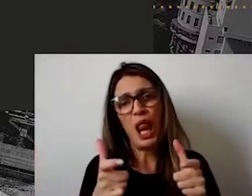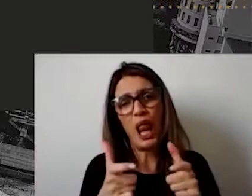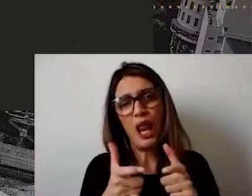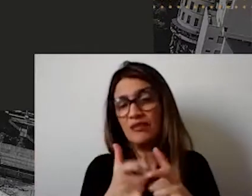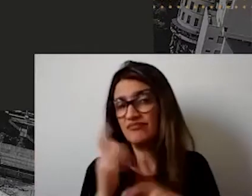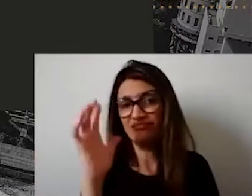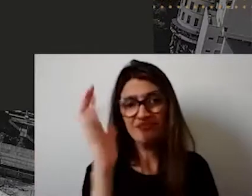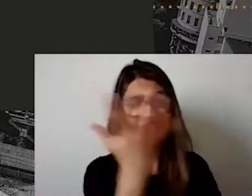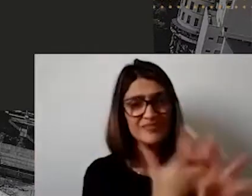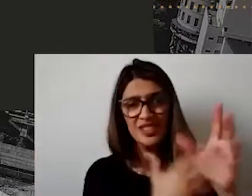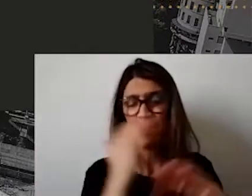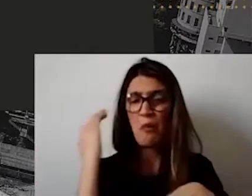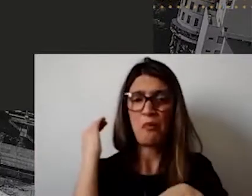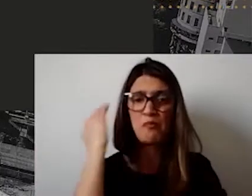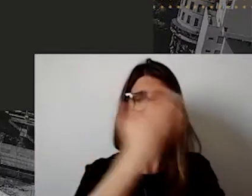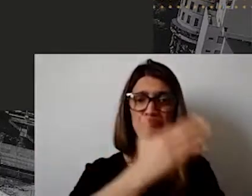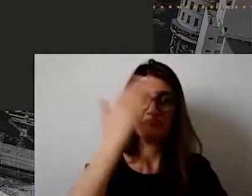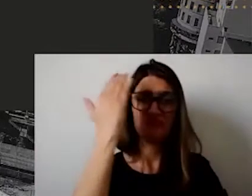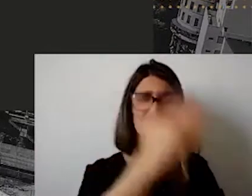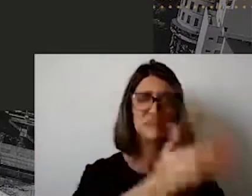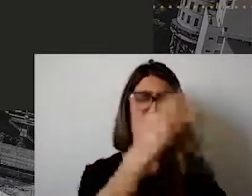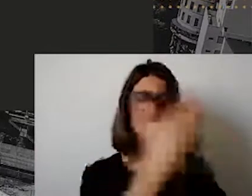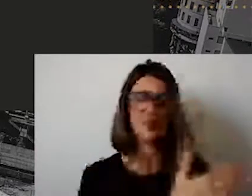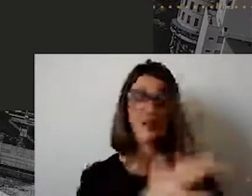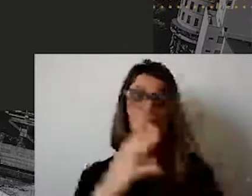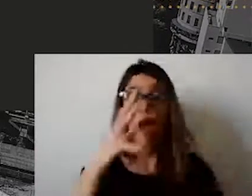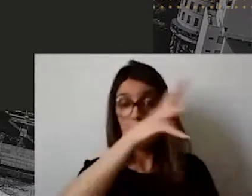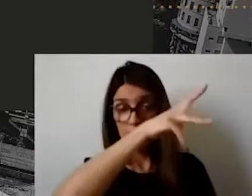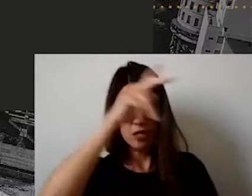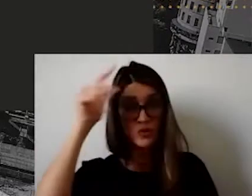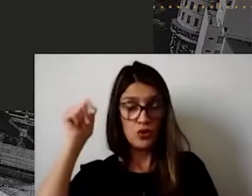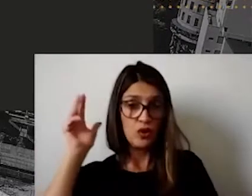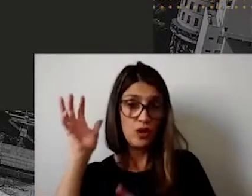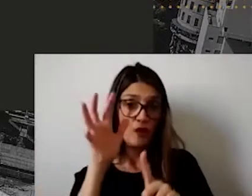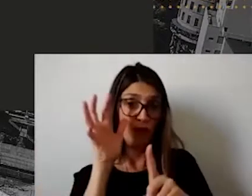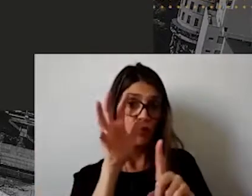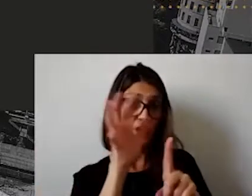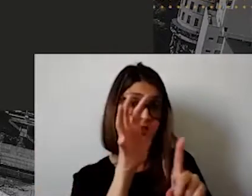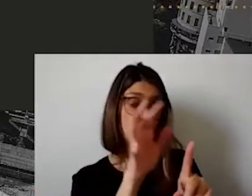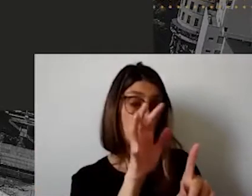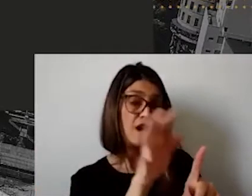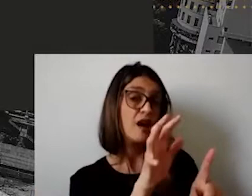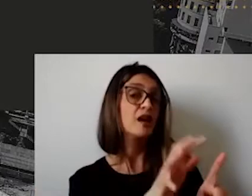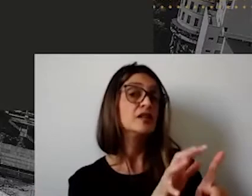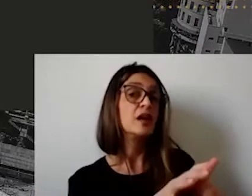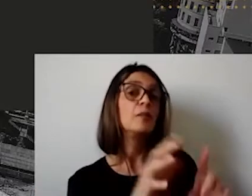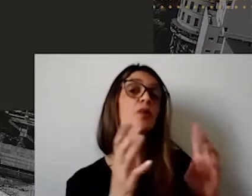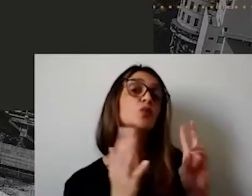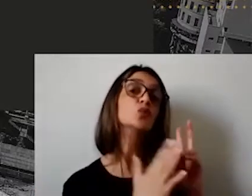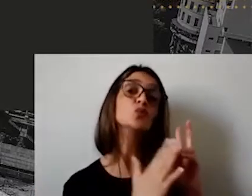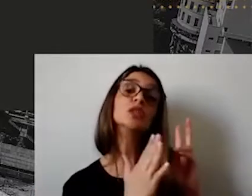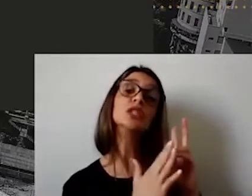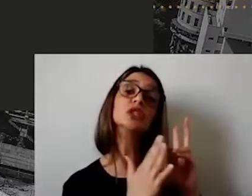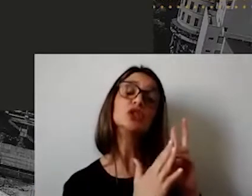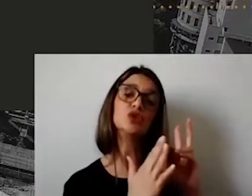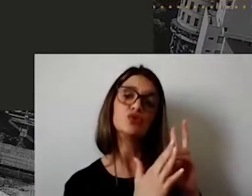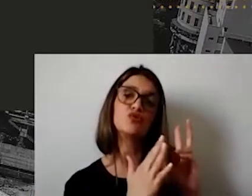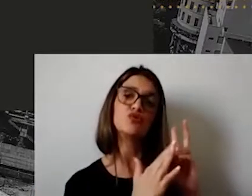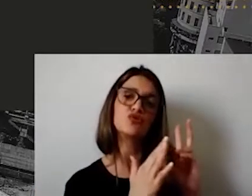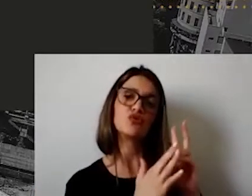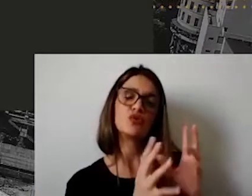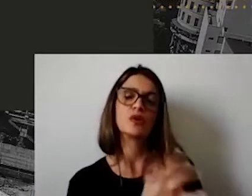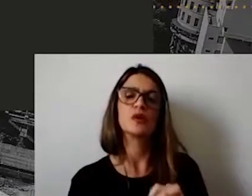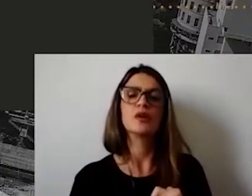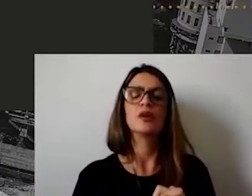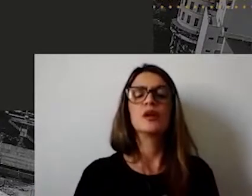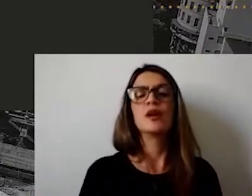muito influenciadas pelos índios, né, que você trabalhou com os Yanawá. As plantações, os maciços de castanha que a